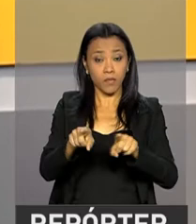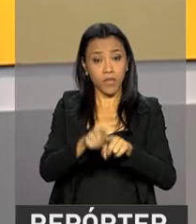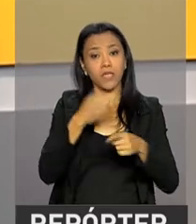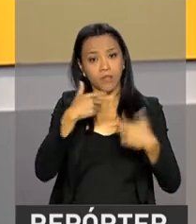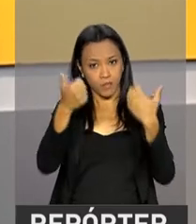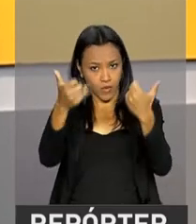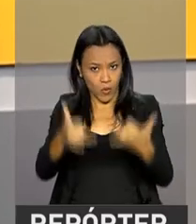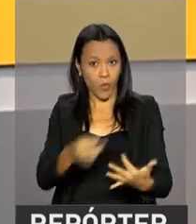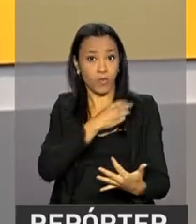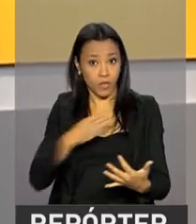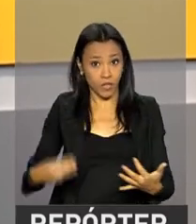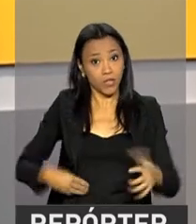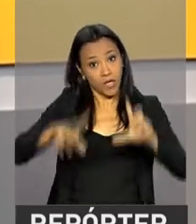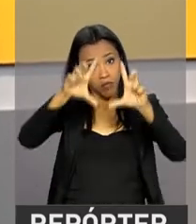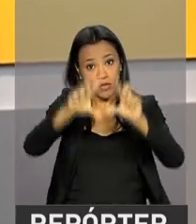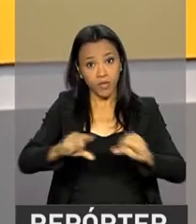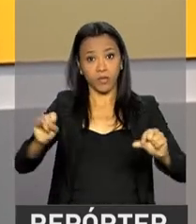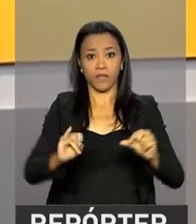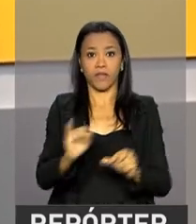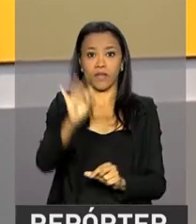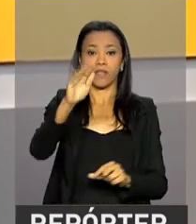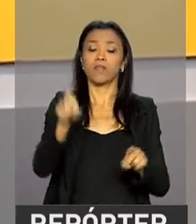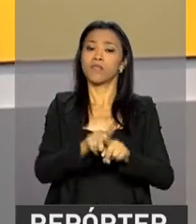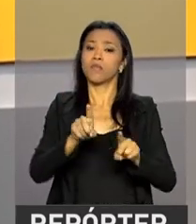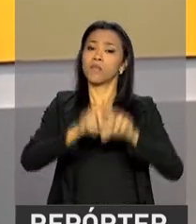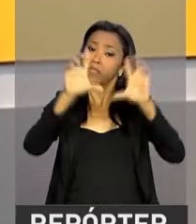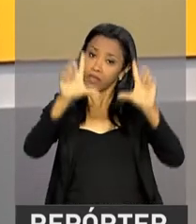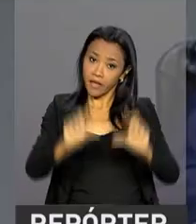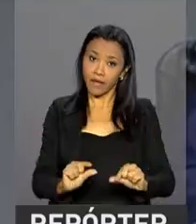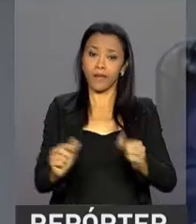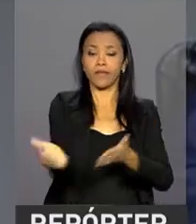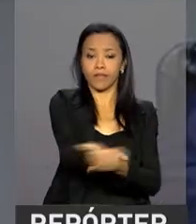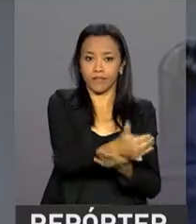da queda da inflação na diminuição das receitas.